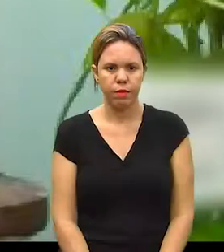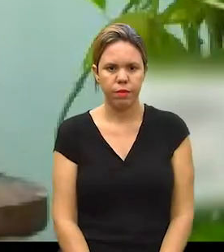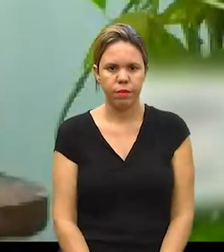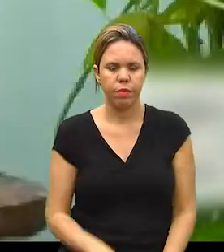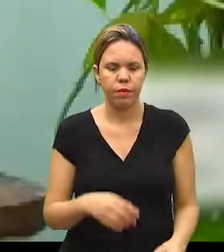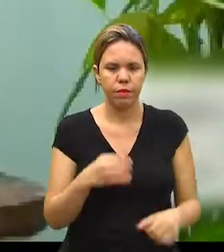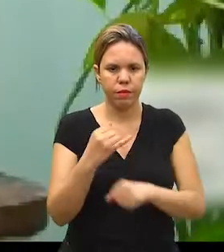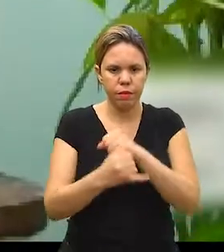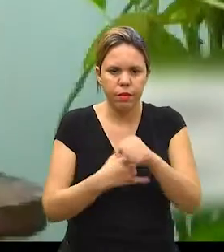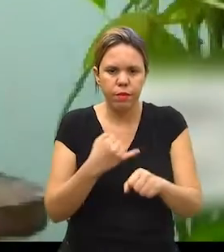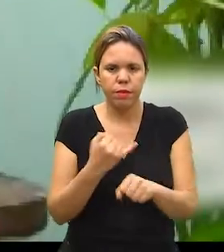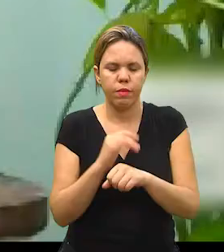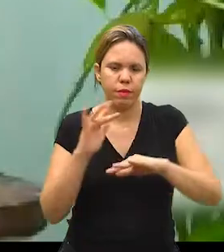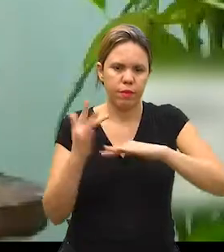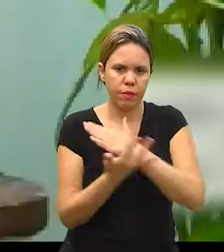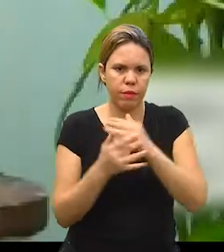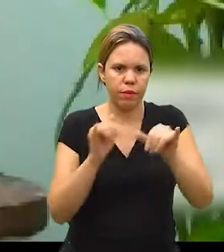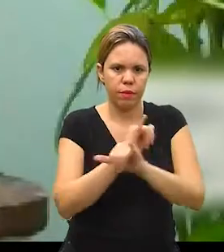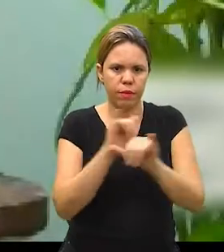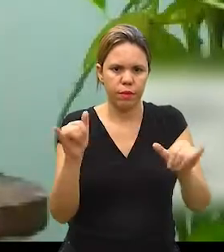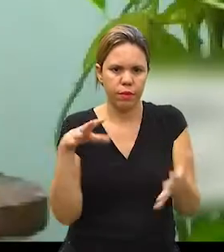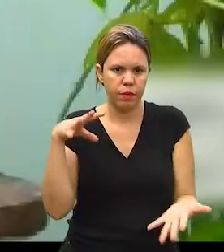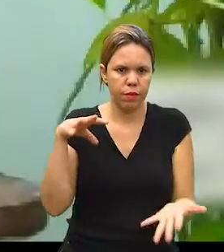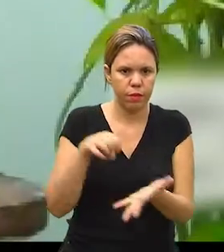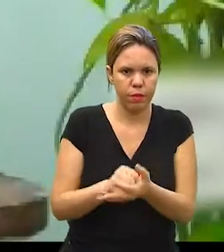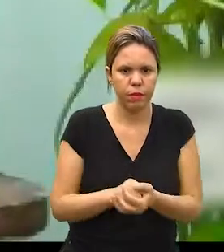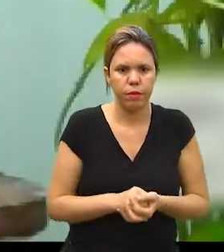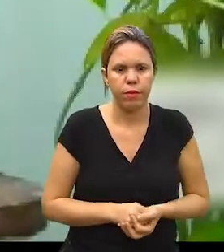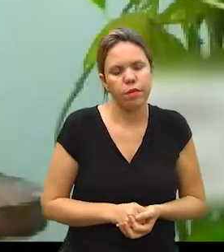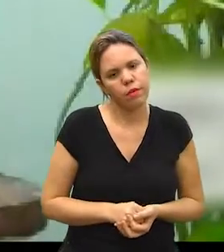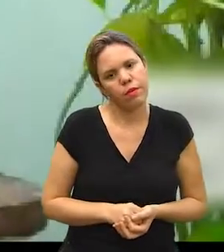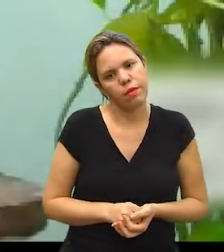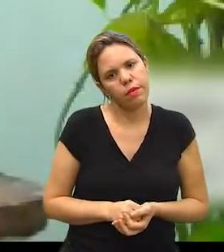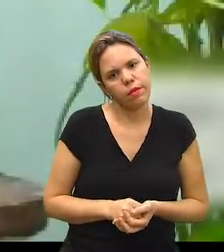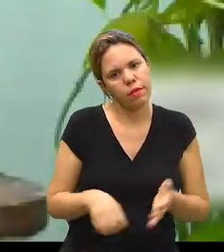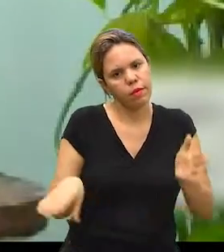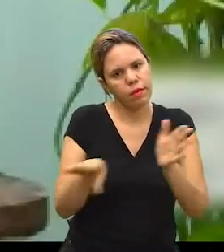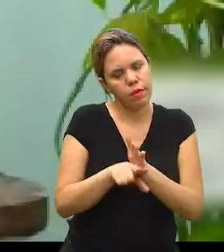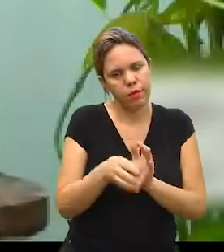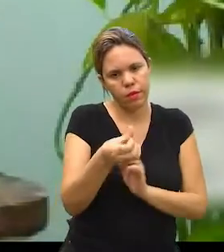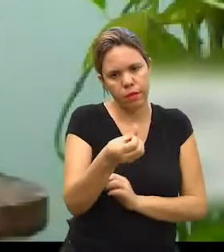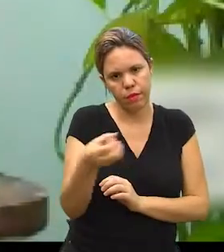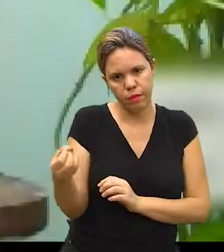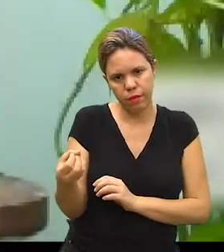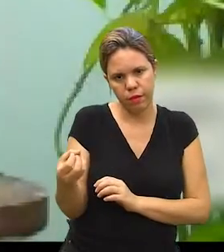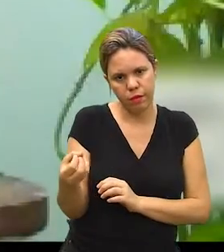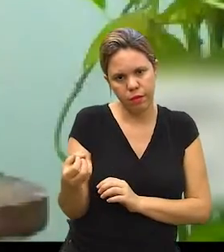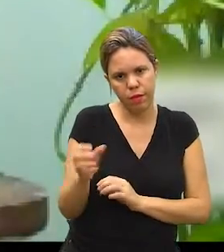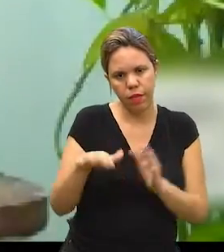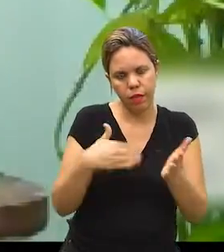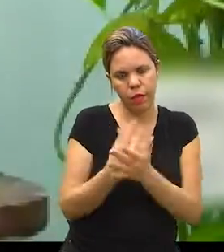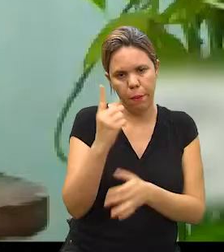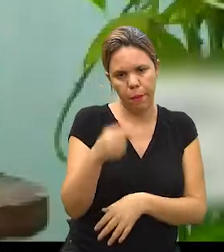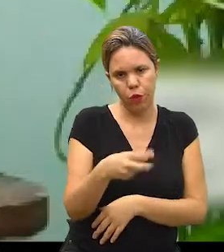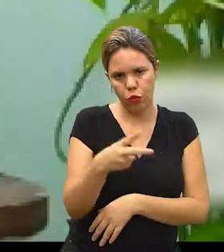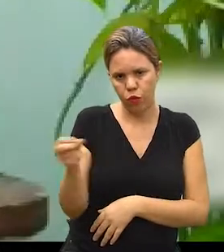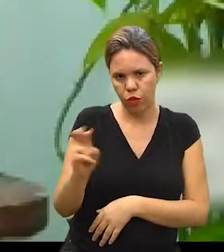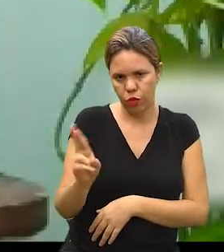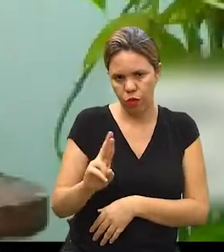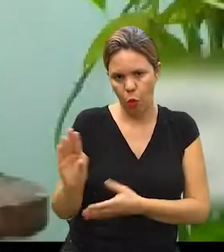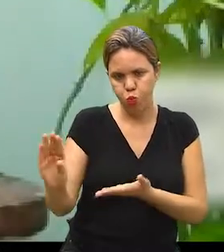Nas redes sociais, circulou uma mensagem de cadastramento para receber de R$ 600 a R$ 1.200 de